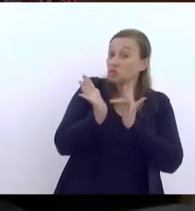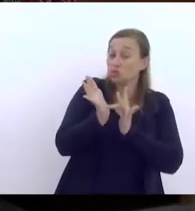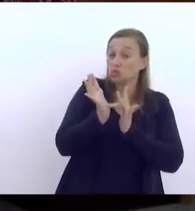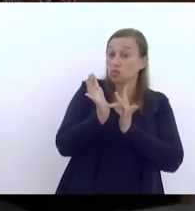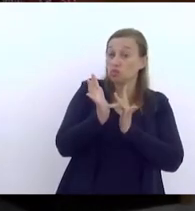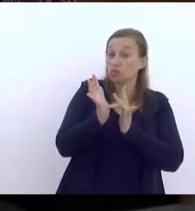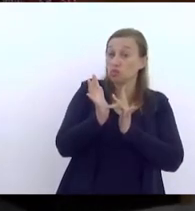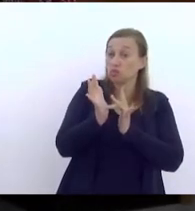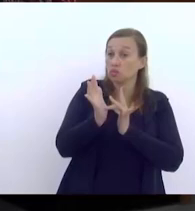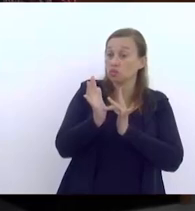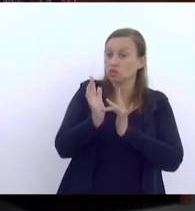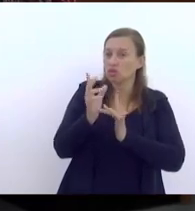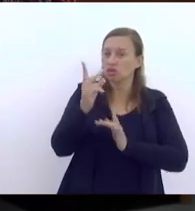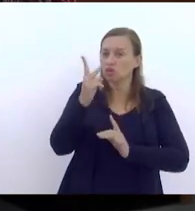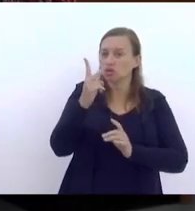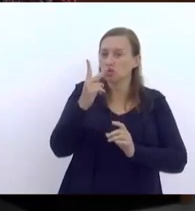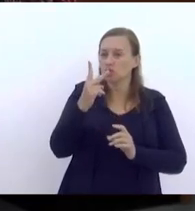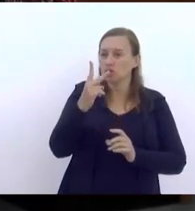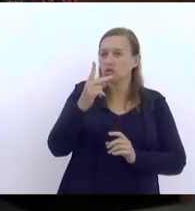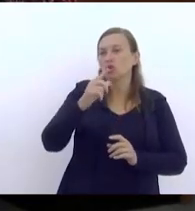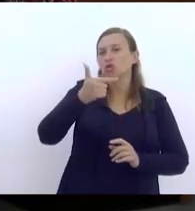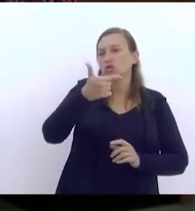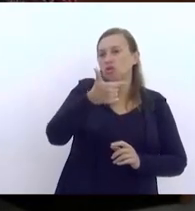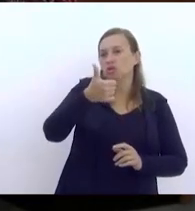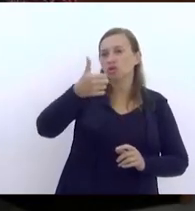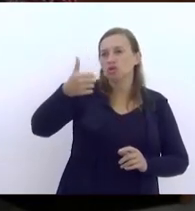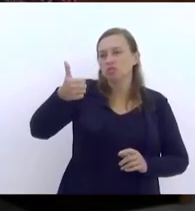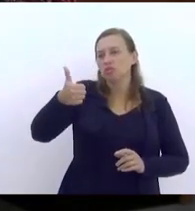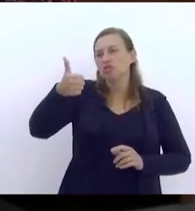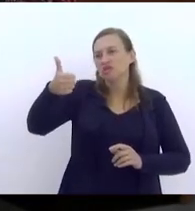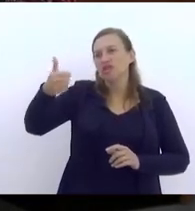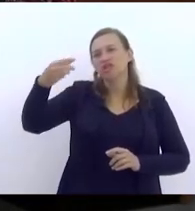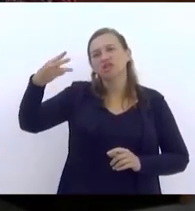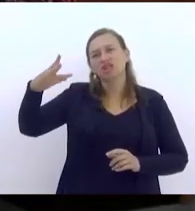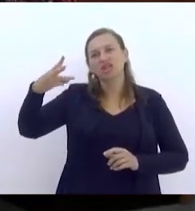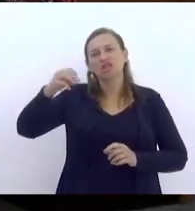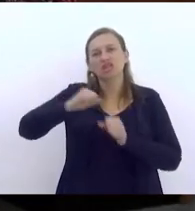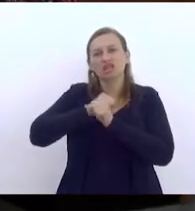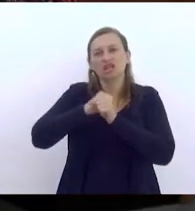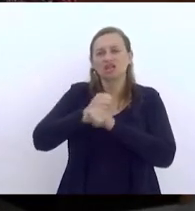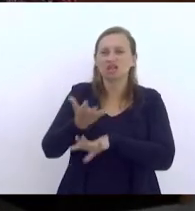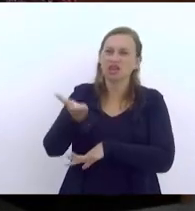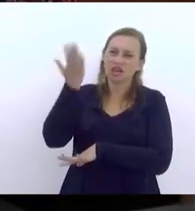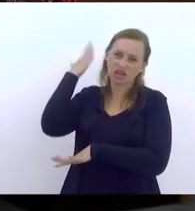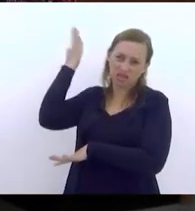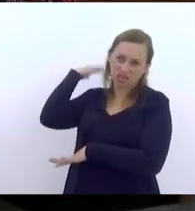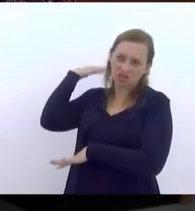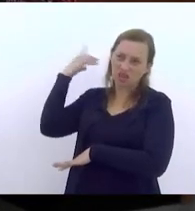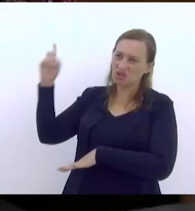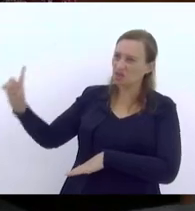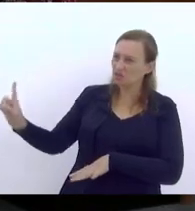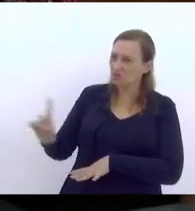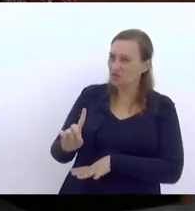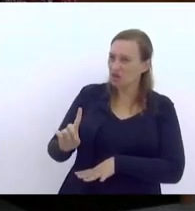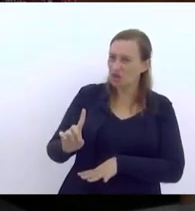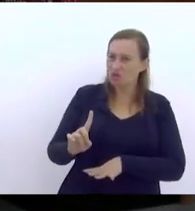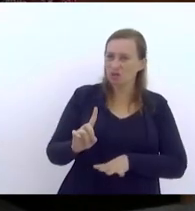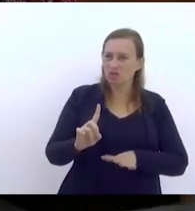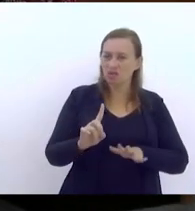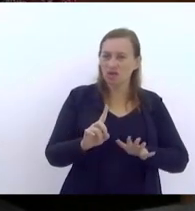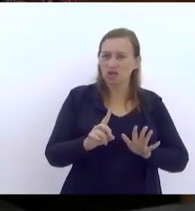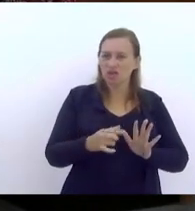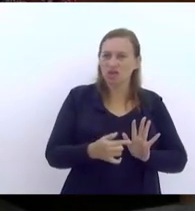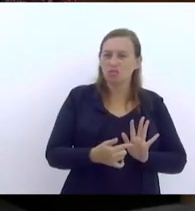ele aqui esteve há 2023 anos atrás, ele não veio trazer religião. Ele veio